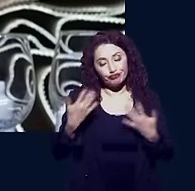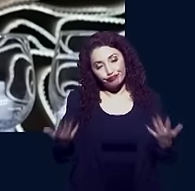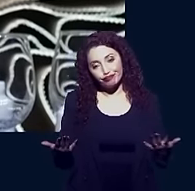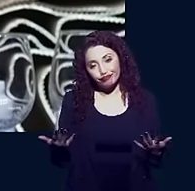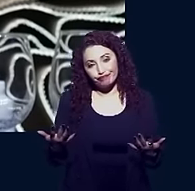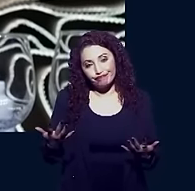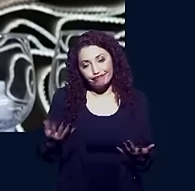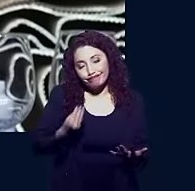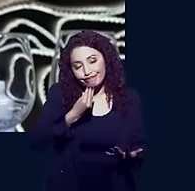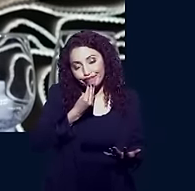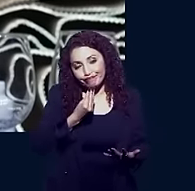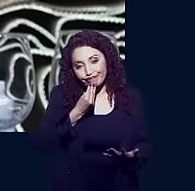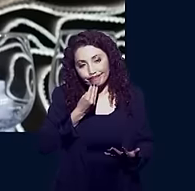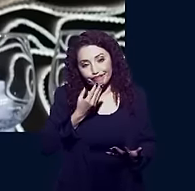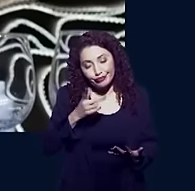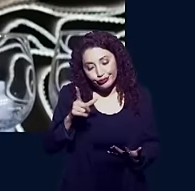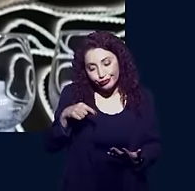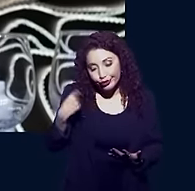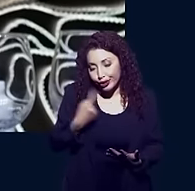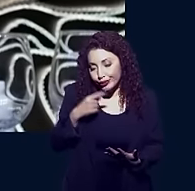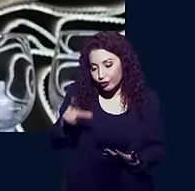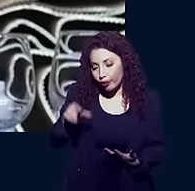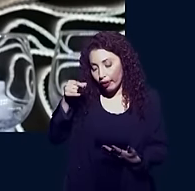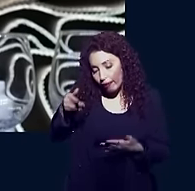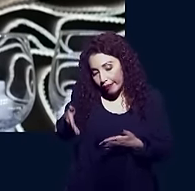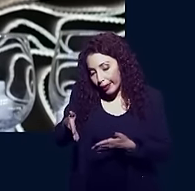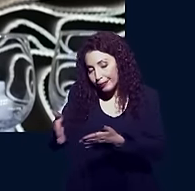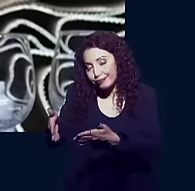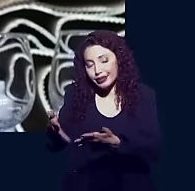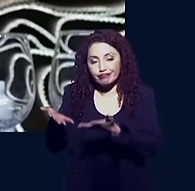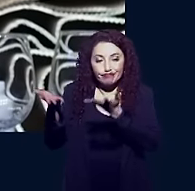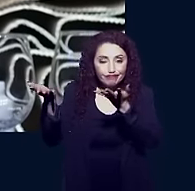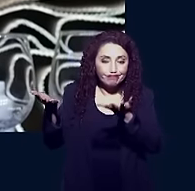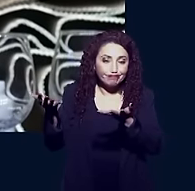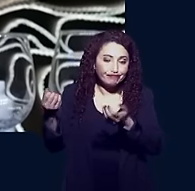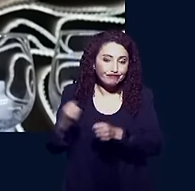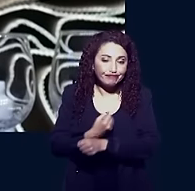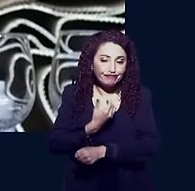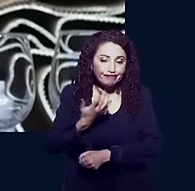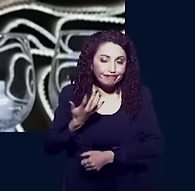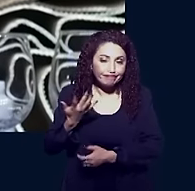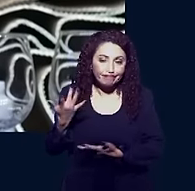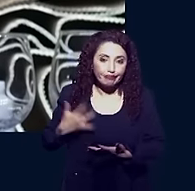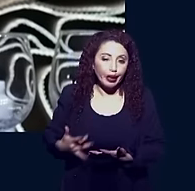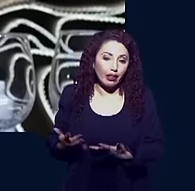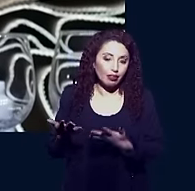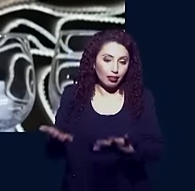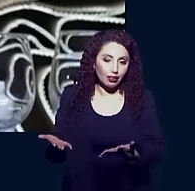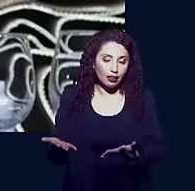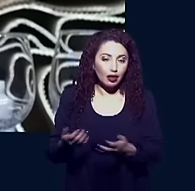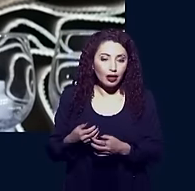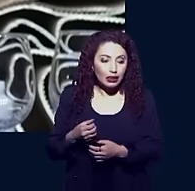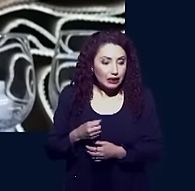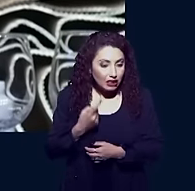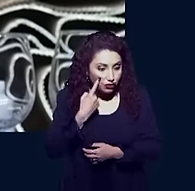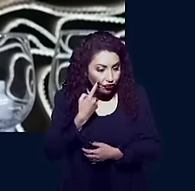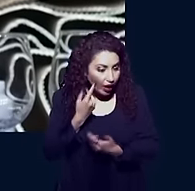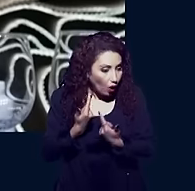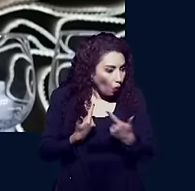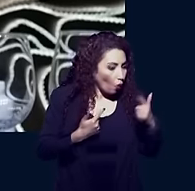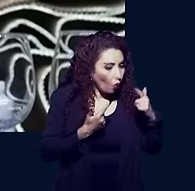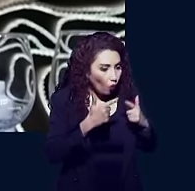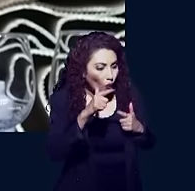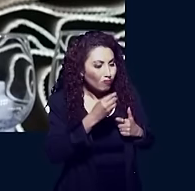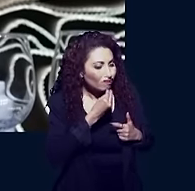gente tenha escolhido ir por esse caminho né porque quando você para e olha o resto o resto é uma oportunidade Espetacular que o mundo